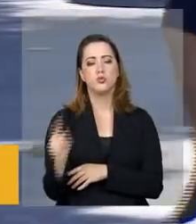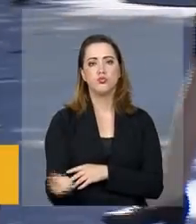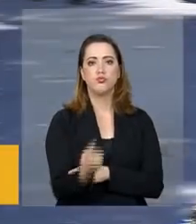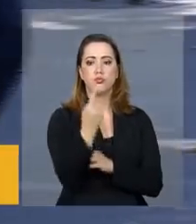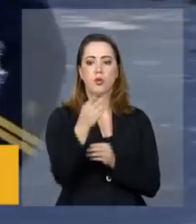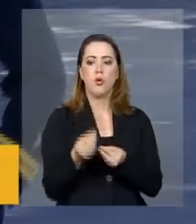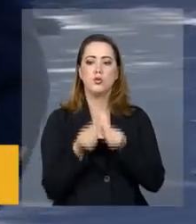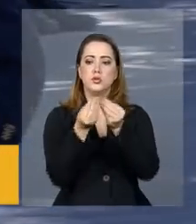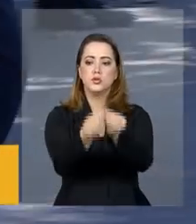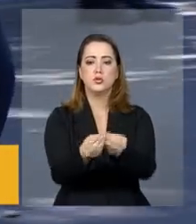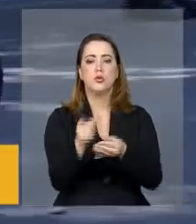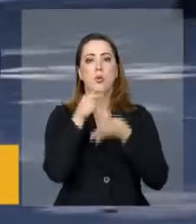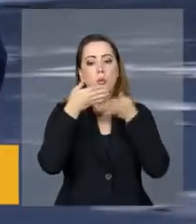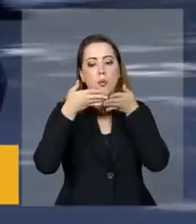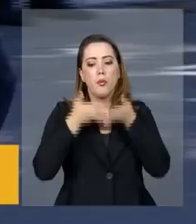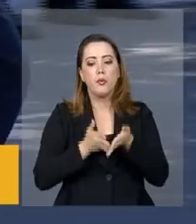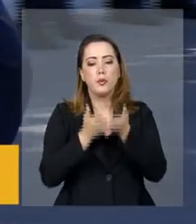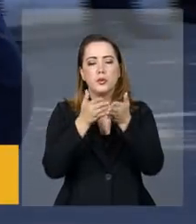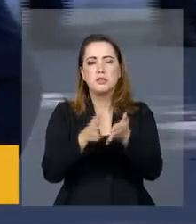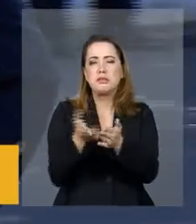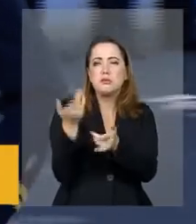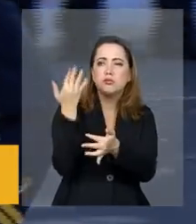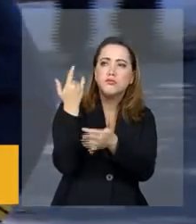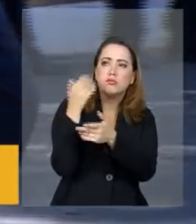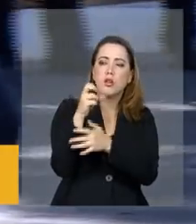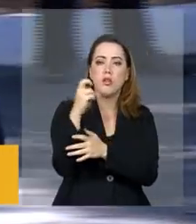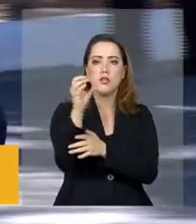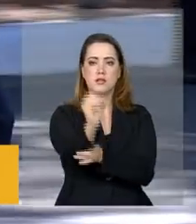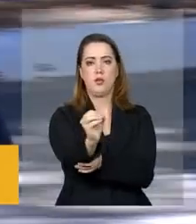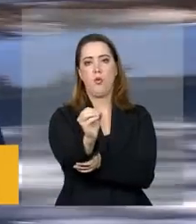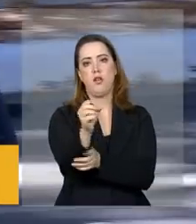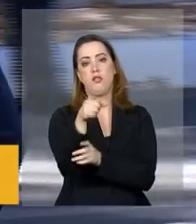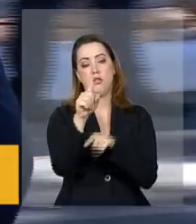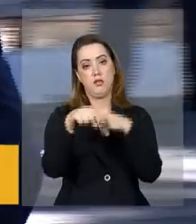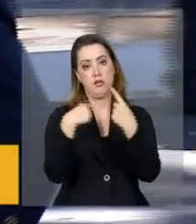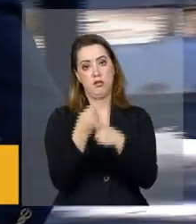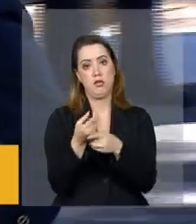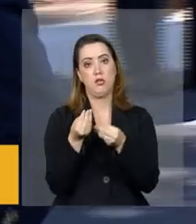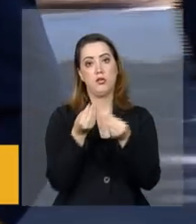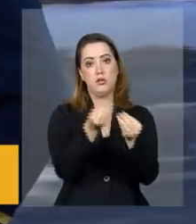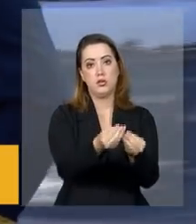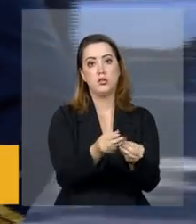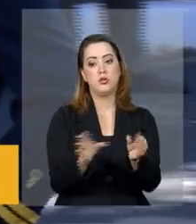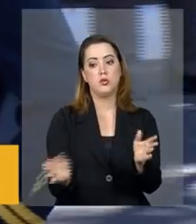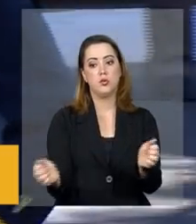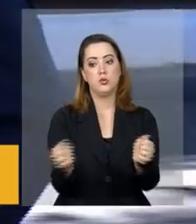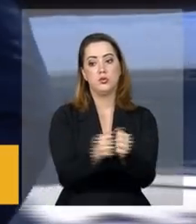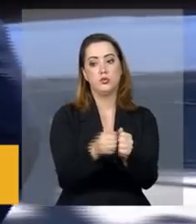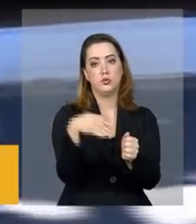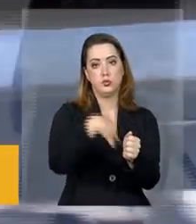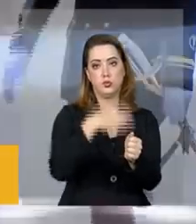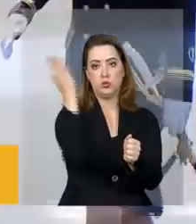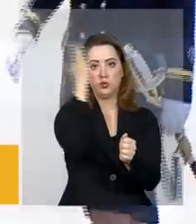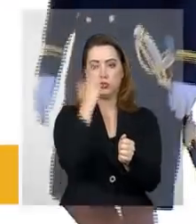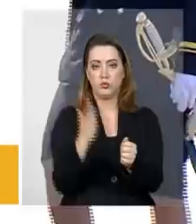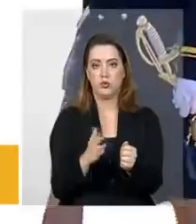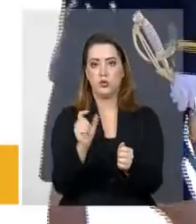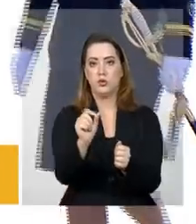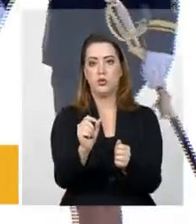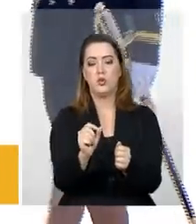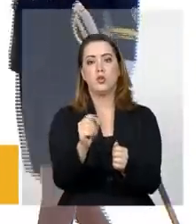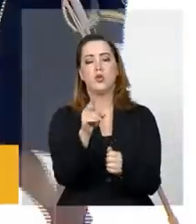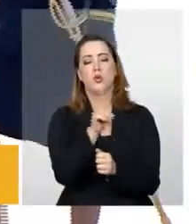Marinha Americana, isso na década de 50. Posteriormente, esse navio da Marinha Americana ele foi incorporado à Marinha Brasileira sob o nome de